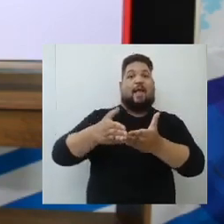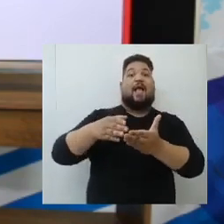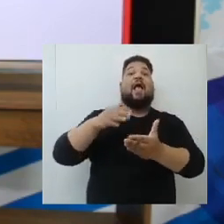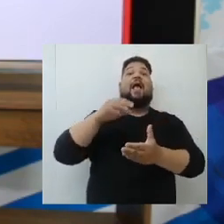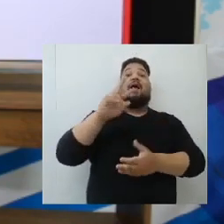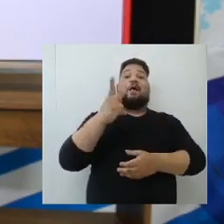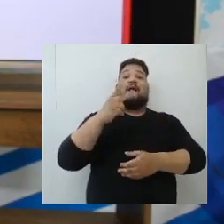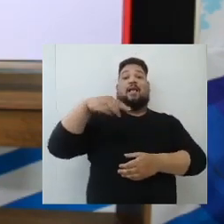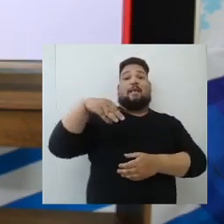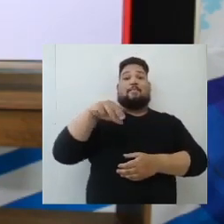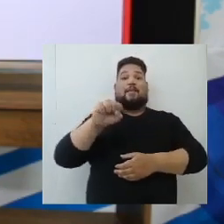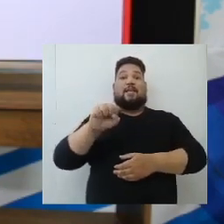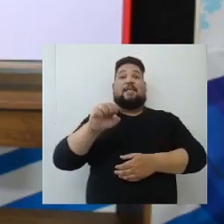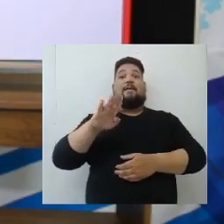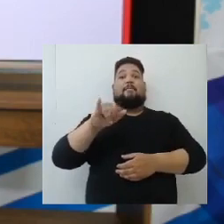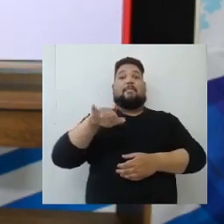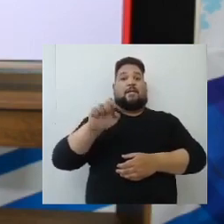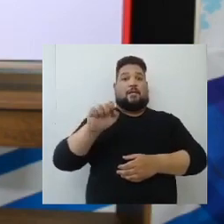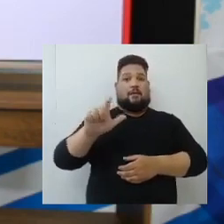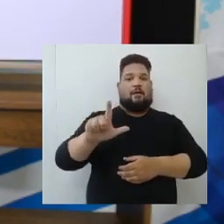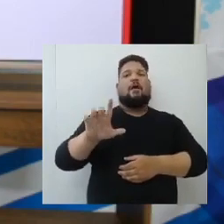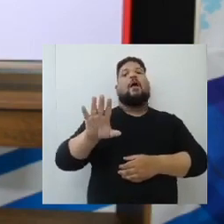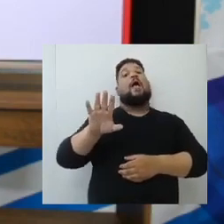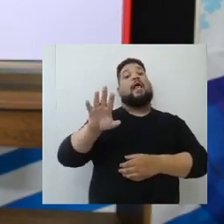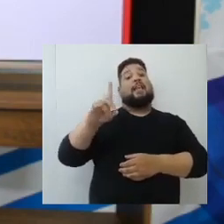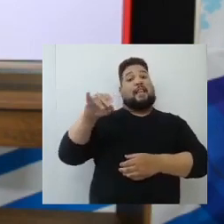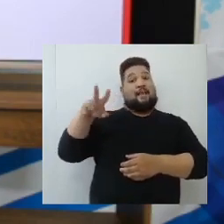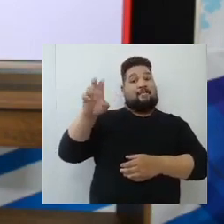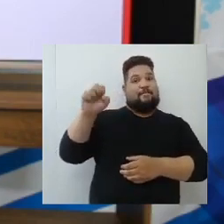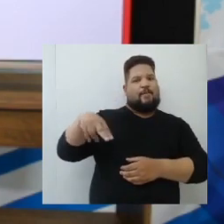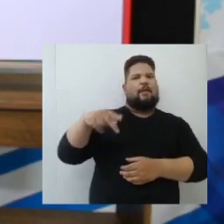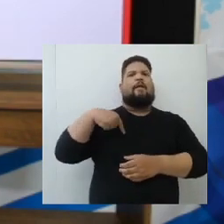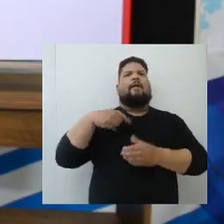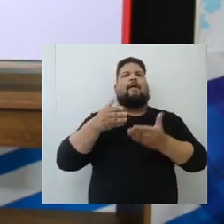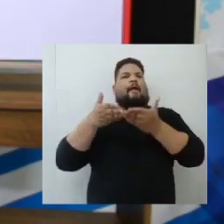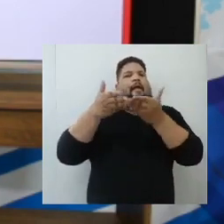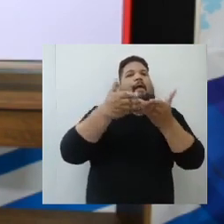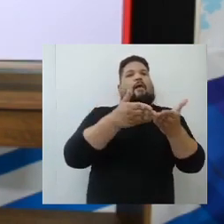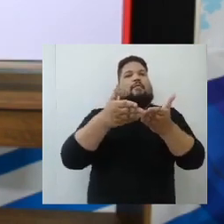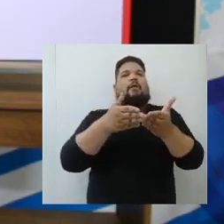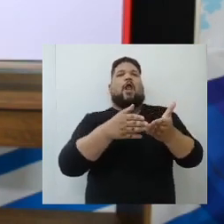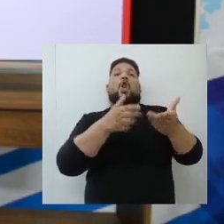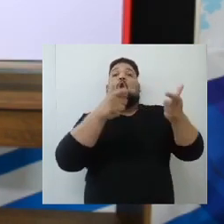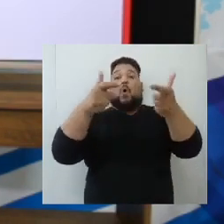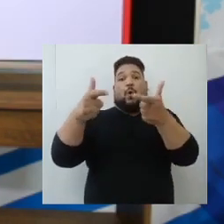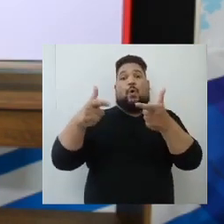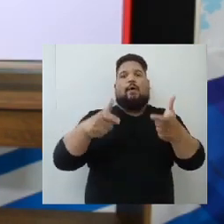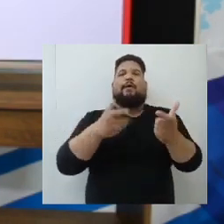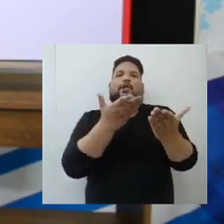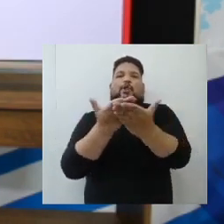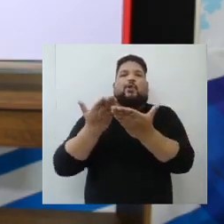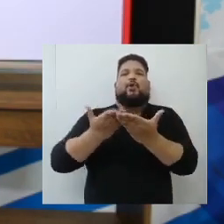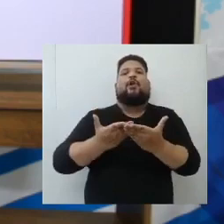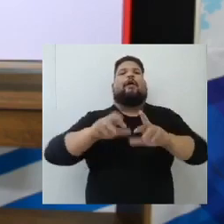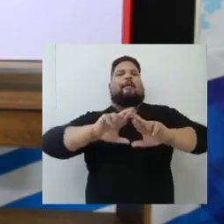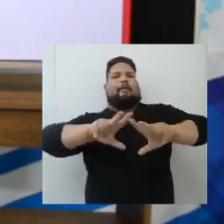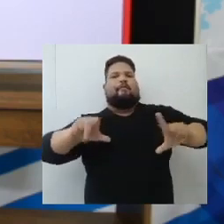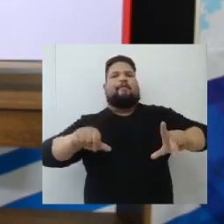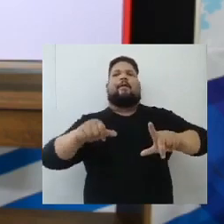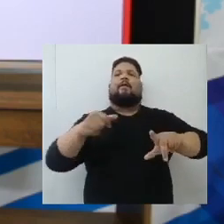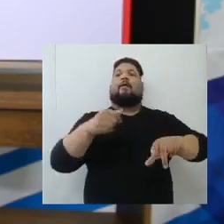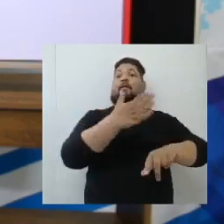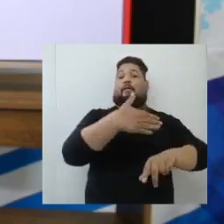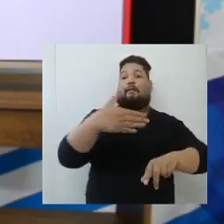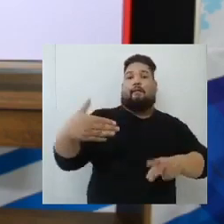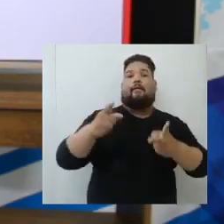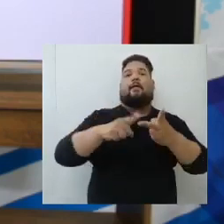Beagle, Darwin fez várias paradas para estudar espécies marinhas, animais, espécies